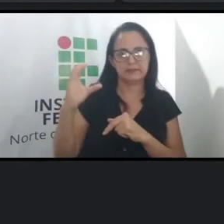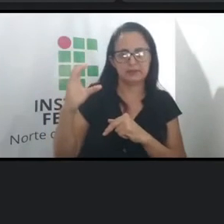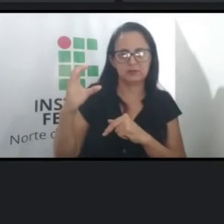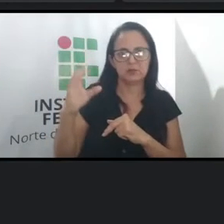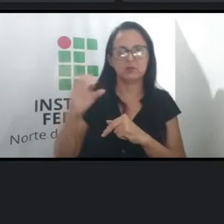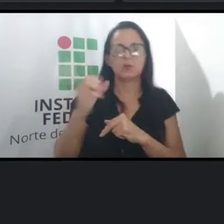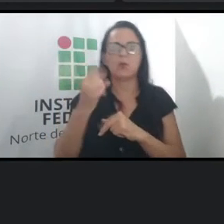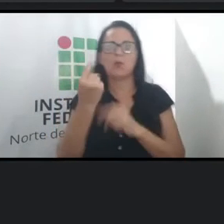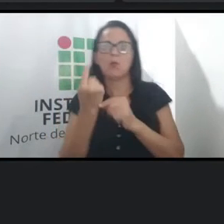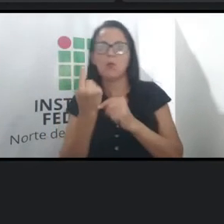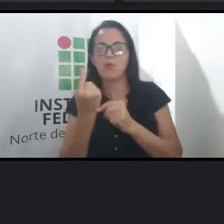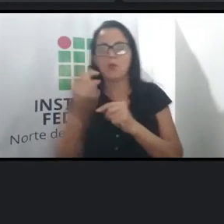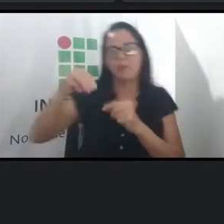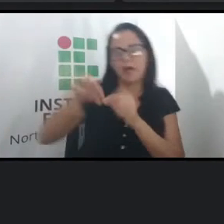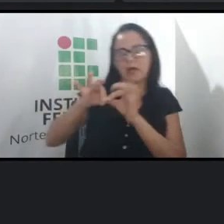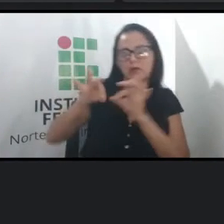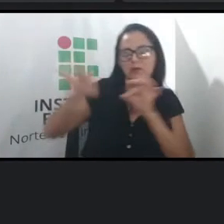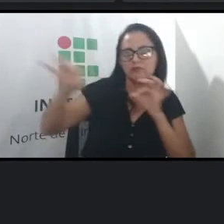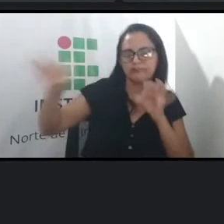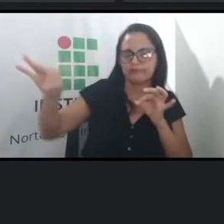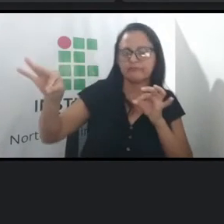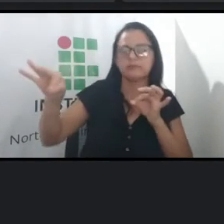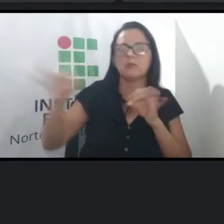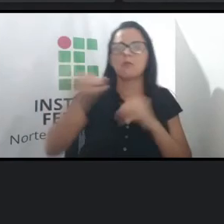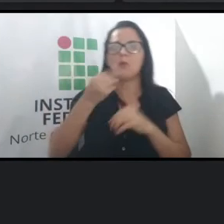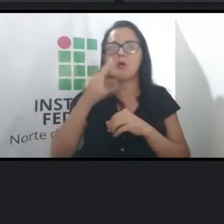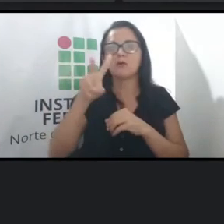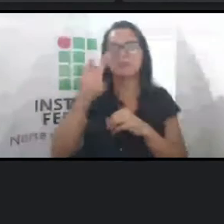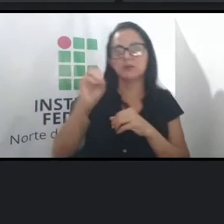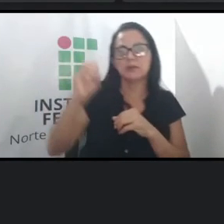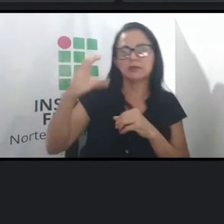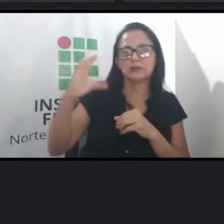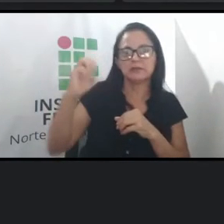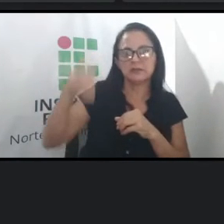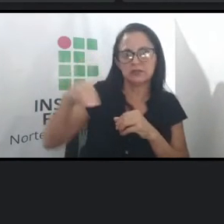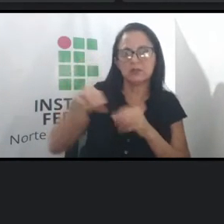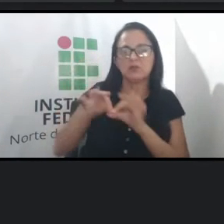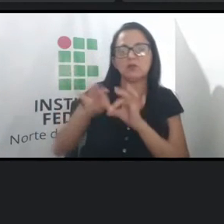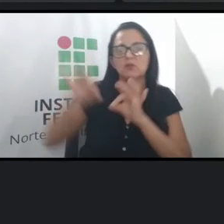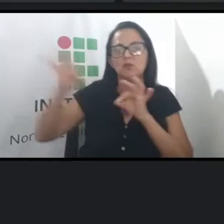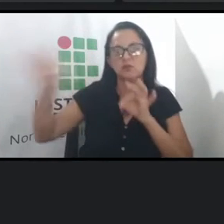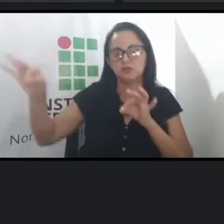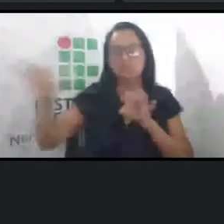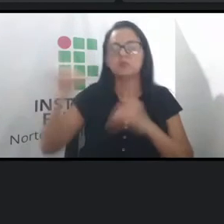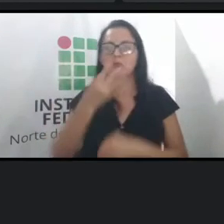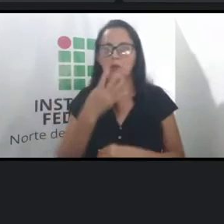50 centímetros, bom também. Ela não pode pular e